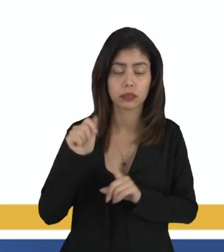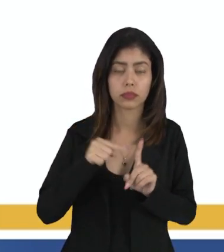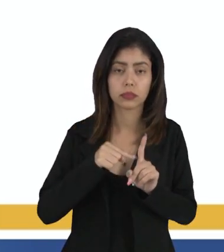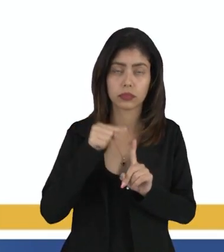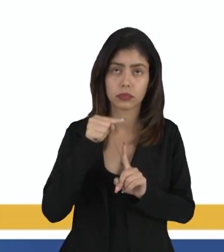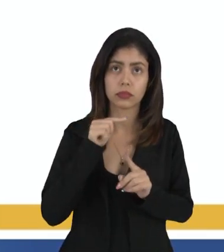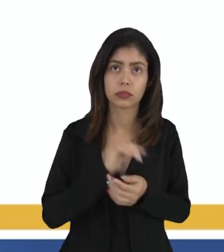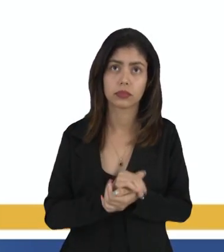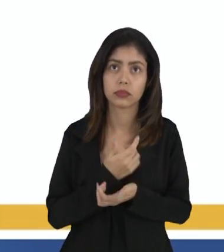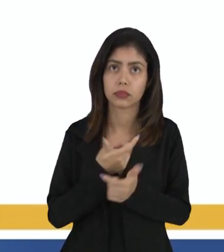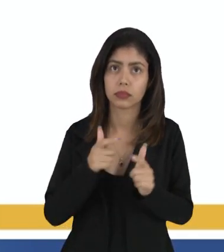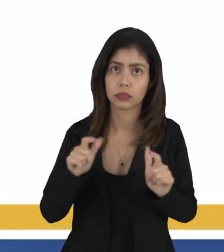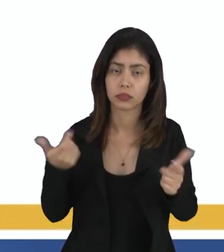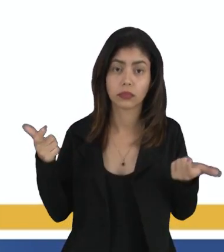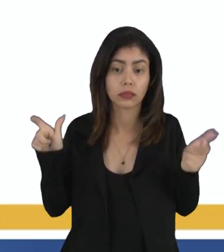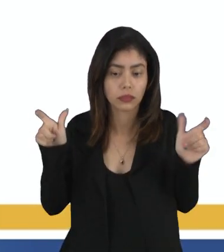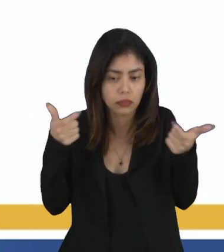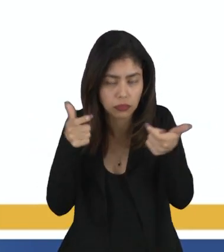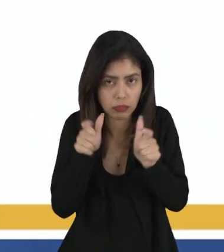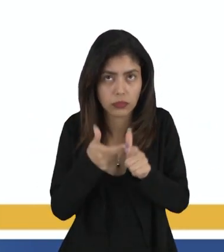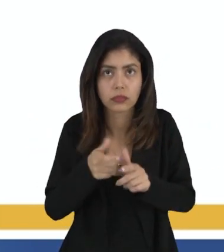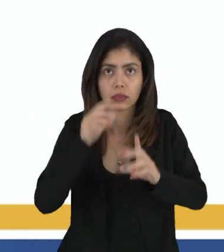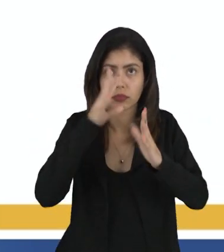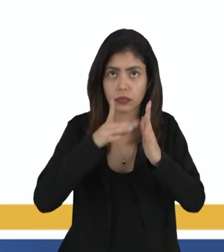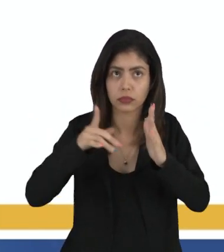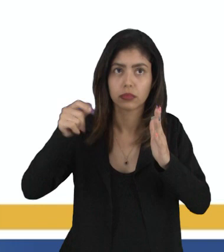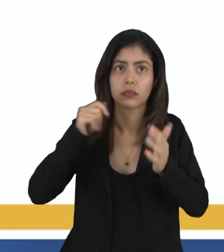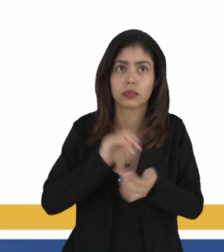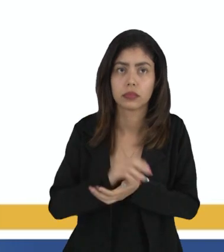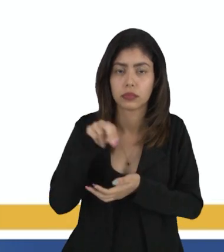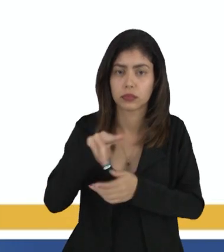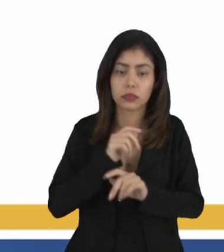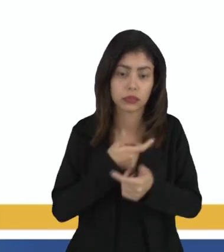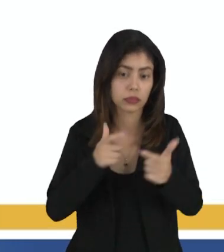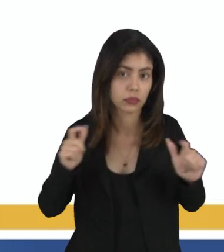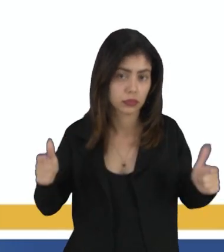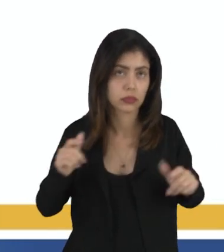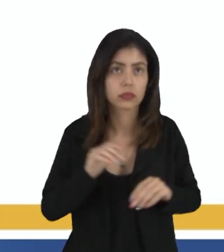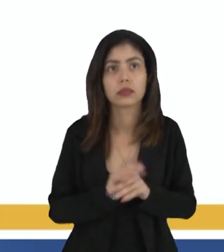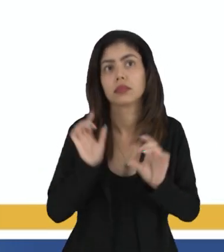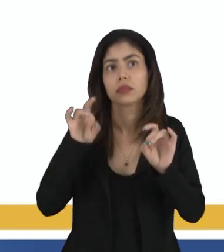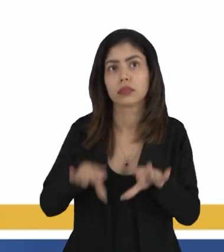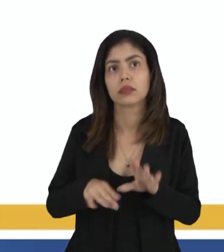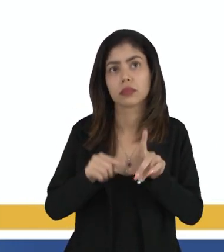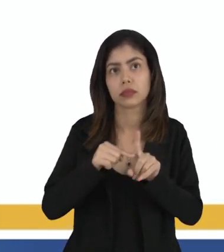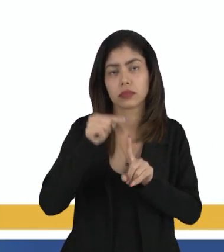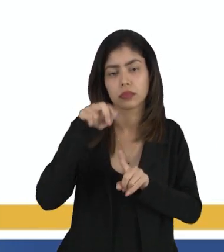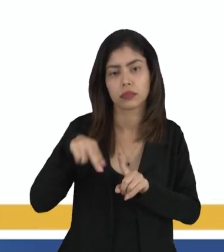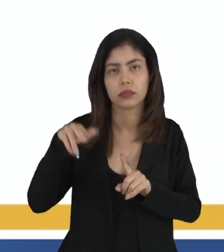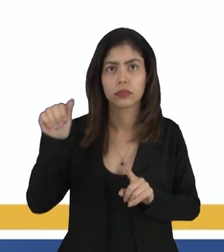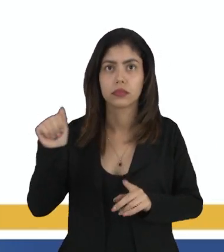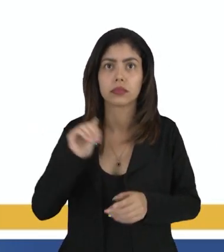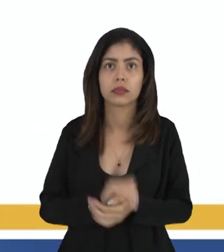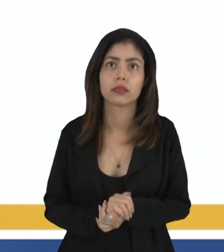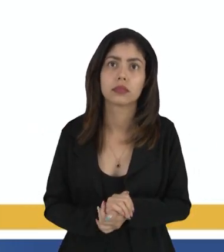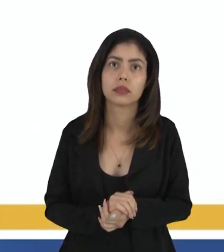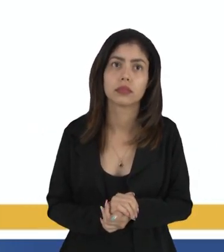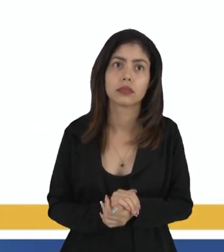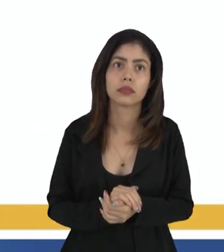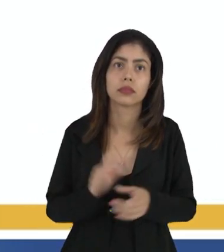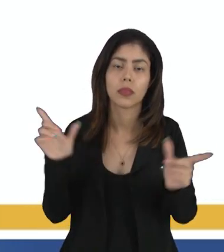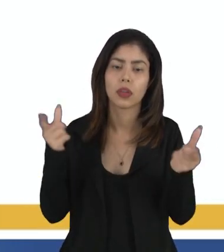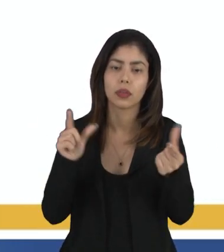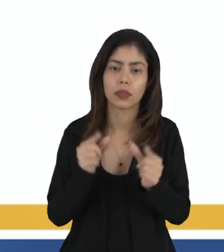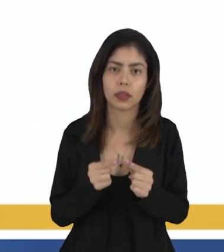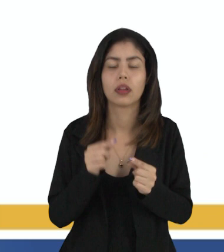início, a temperatura de A decresce, ou seja, diminui devido à reflexão e a de N aumenta. E a última, as temperaturas de N e de A,